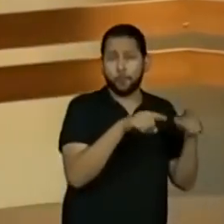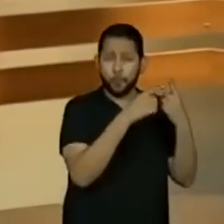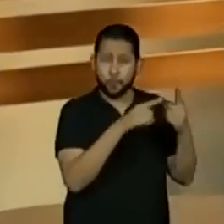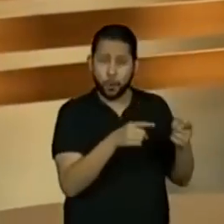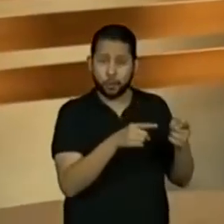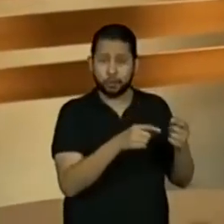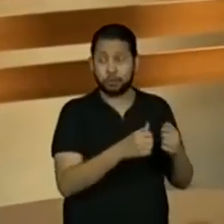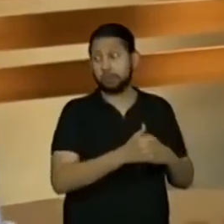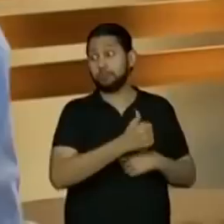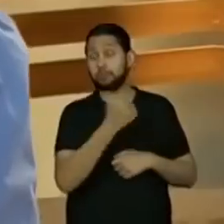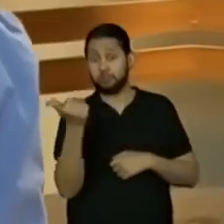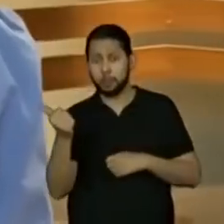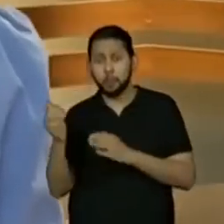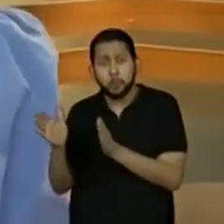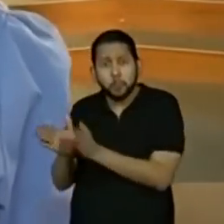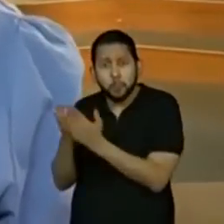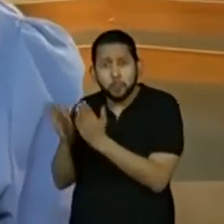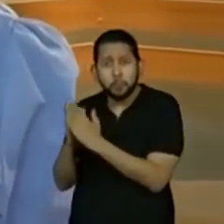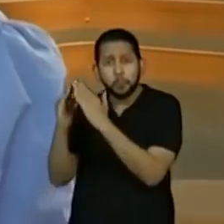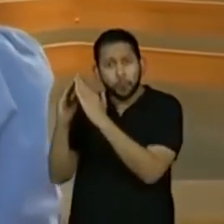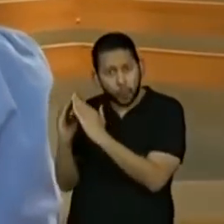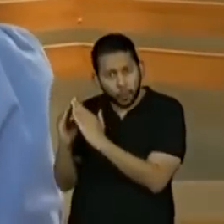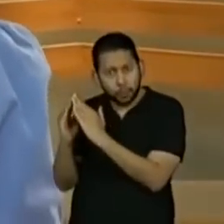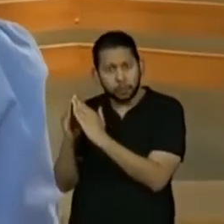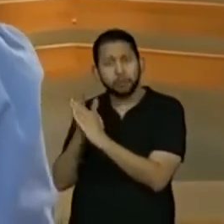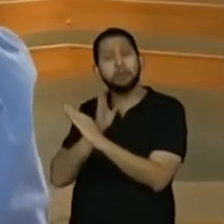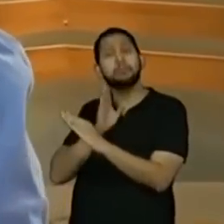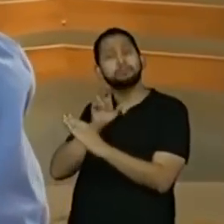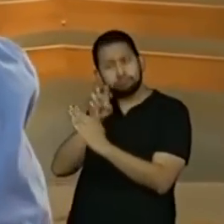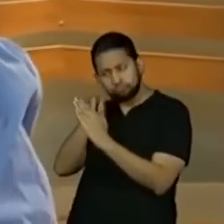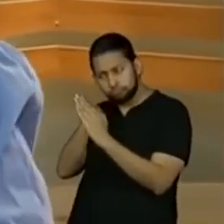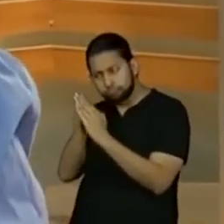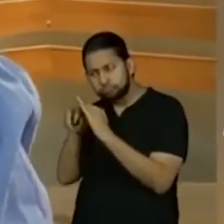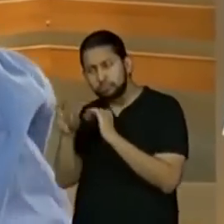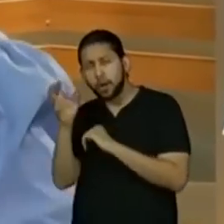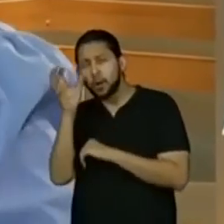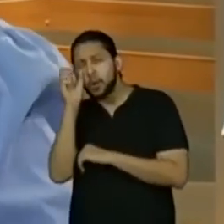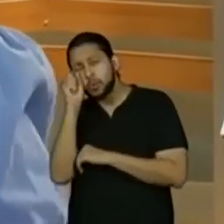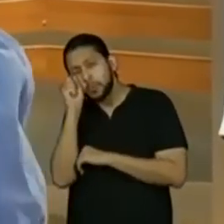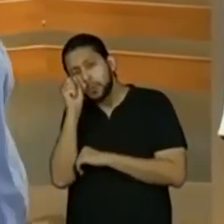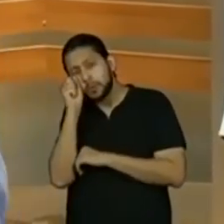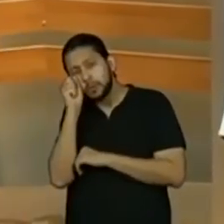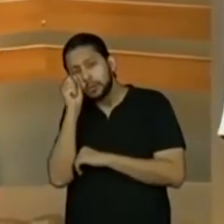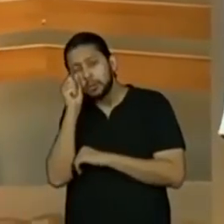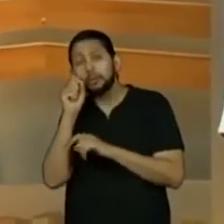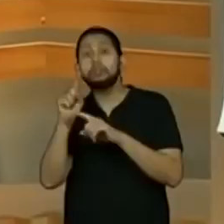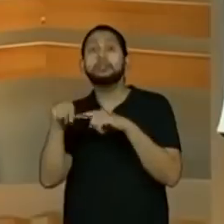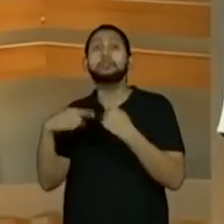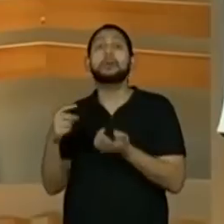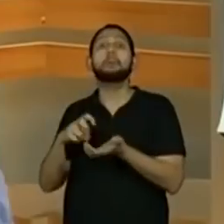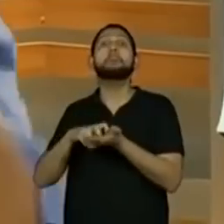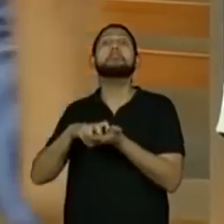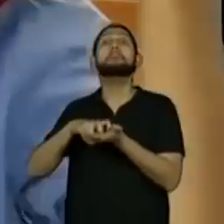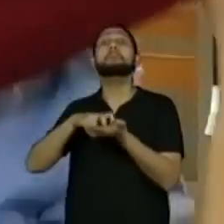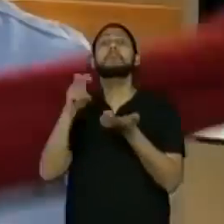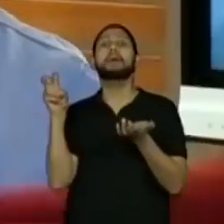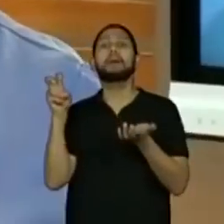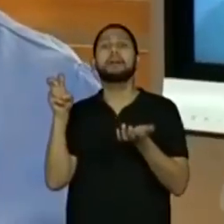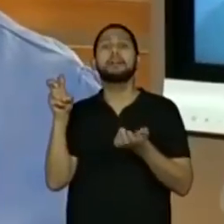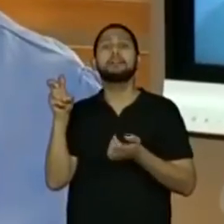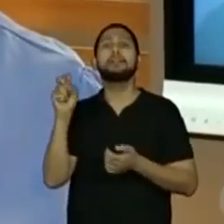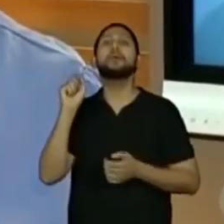foi para outra estalagem, dormiu lá e, quando amanheceu, quem é que estava na porta para ajudá-lo?